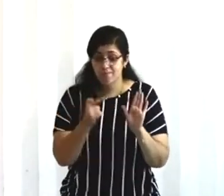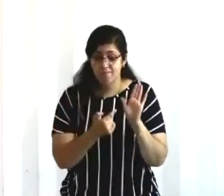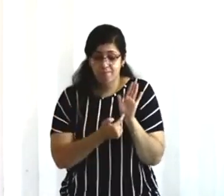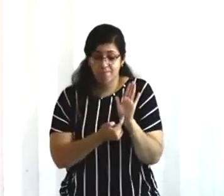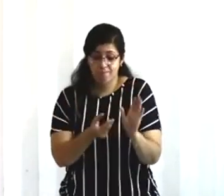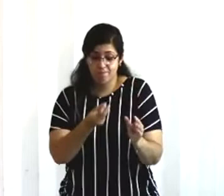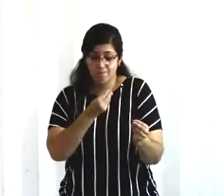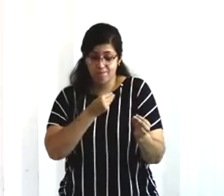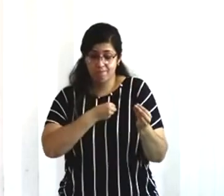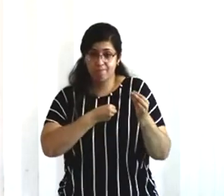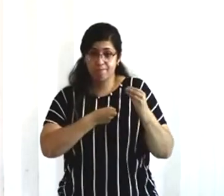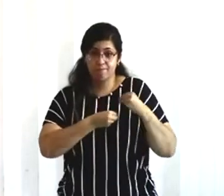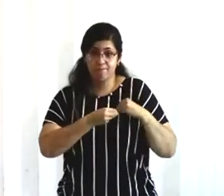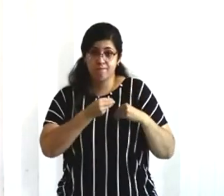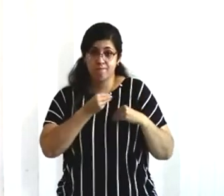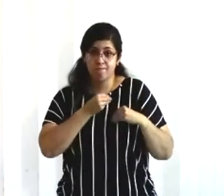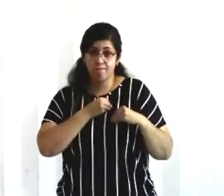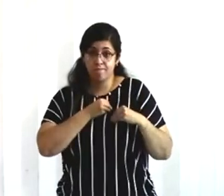pecaminosos,